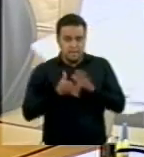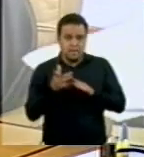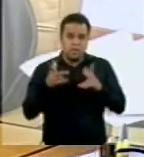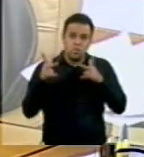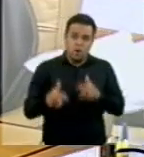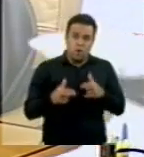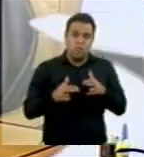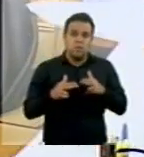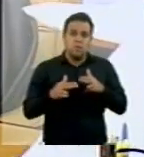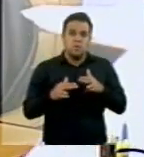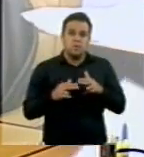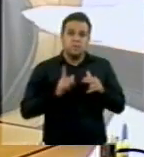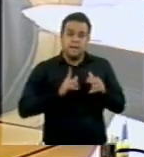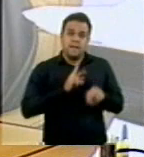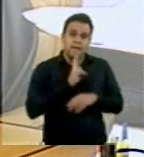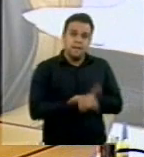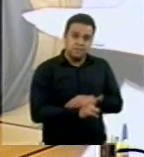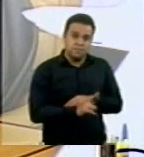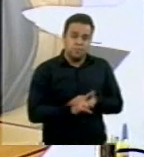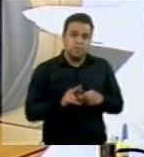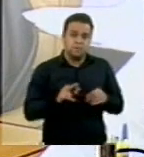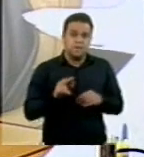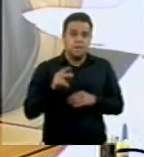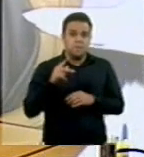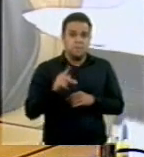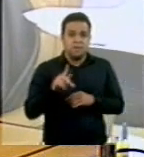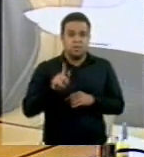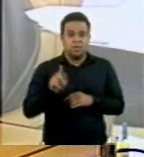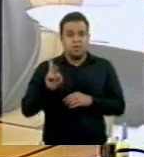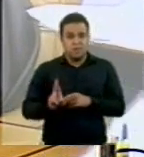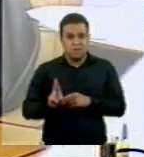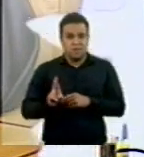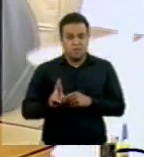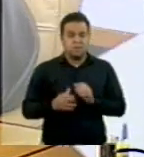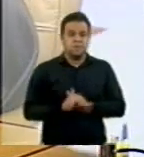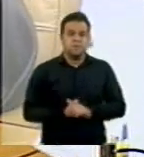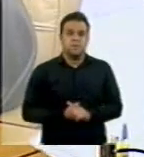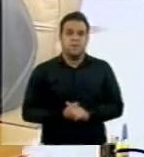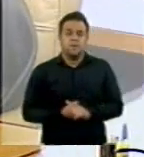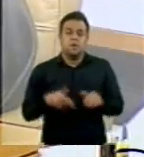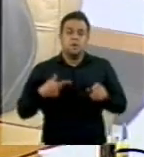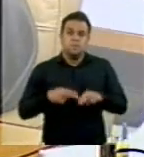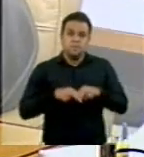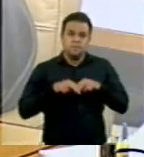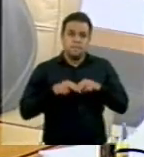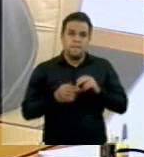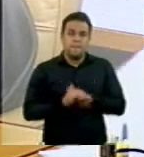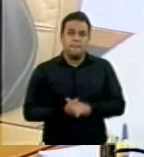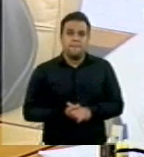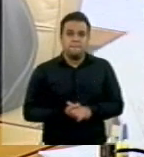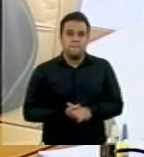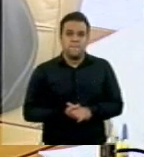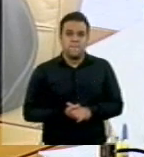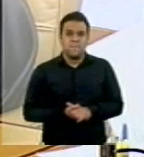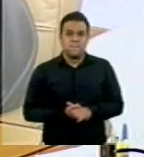no parecer que já citei da Procuradoria-Geral da República. Portanto, entendo,